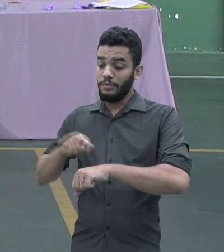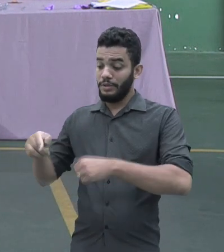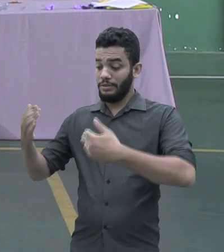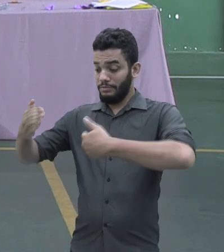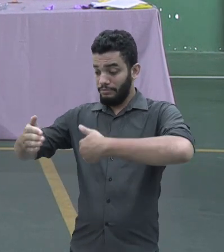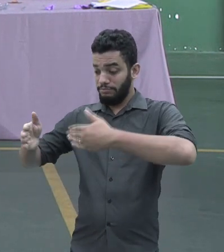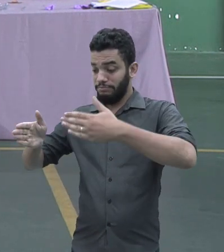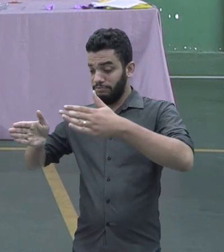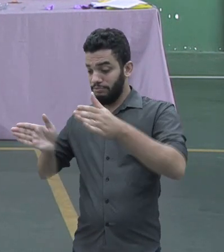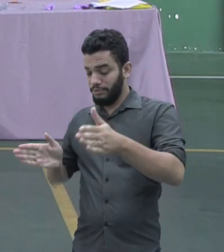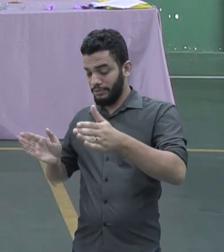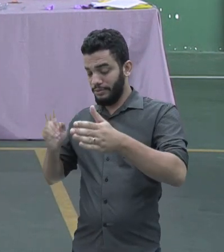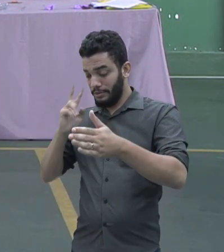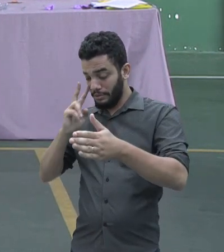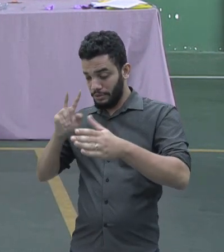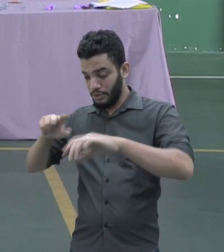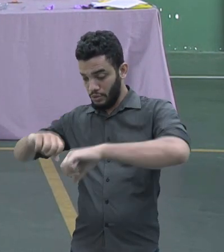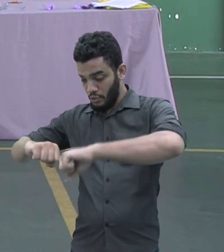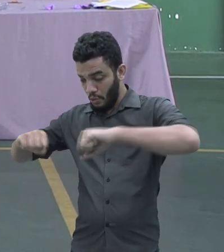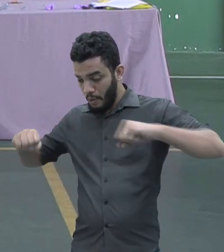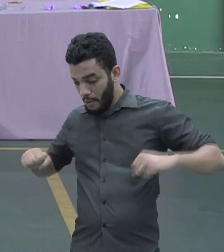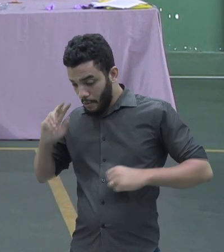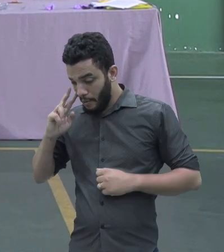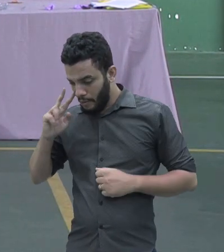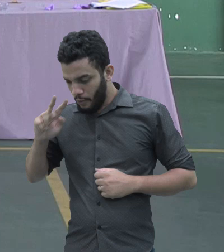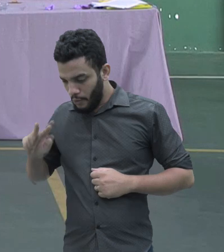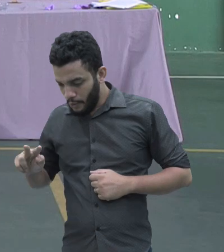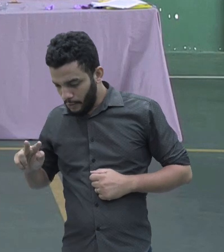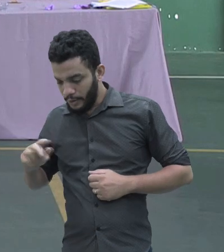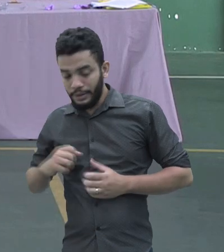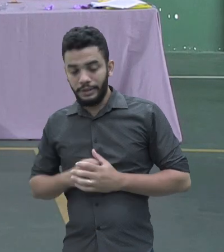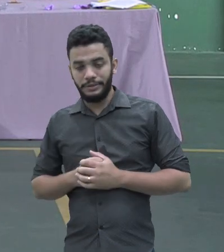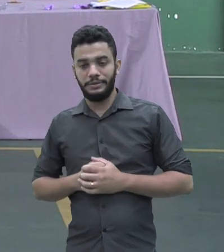tinha dentro da caixa. Oi?